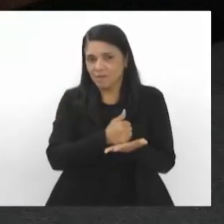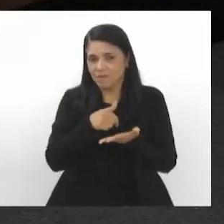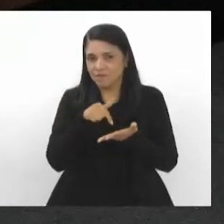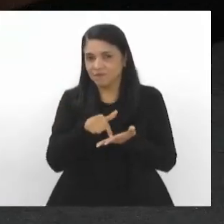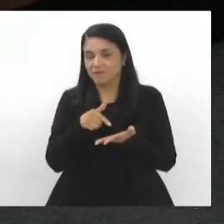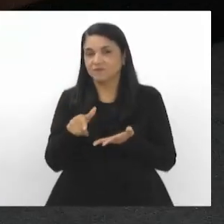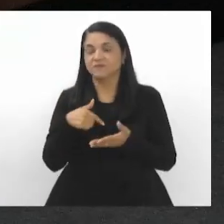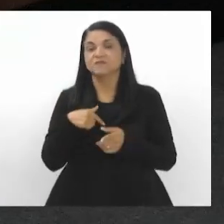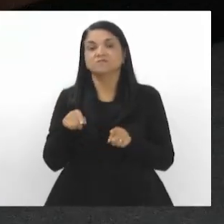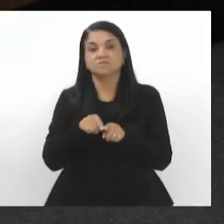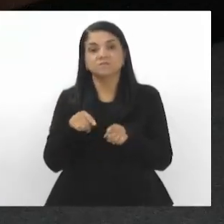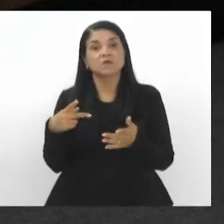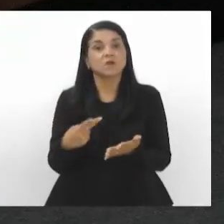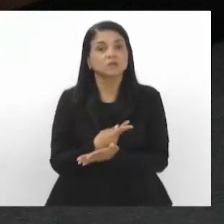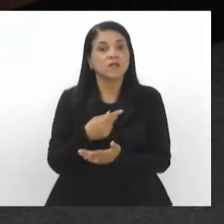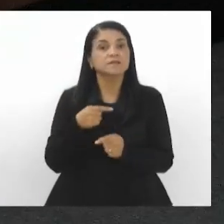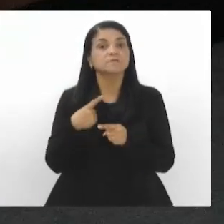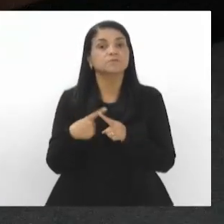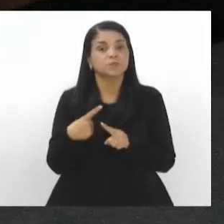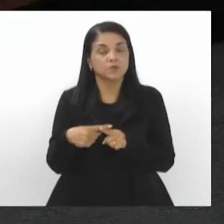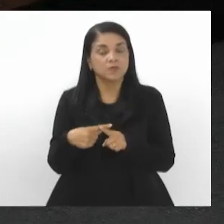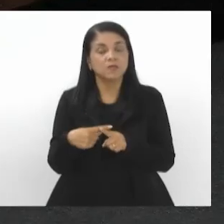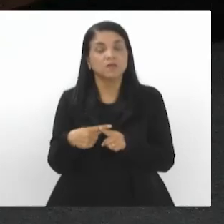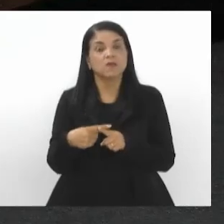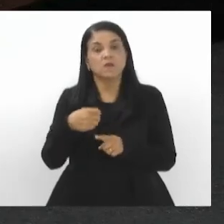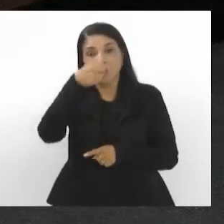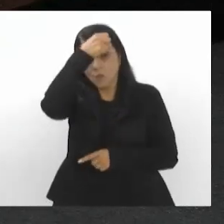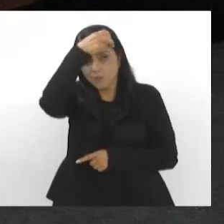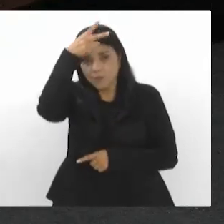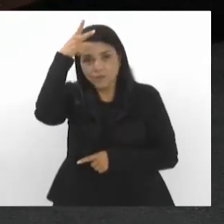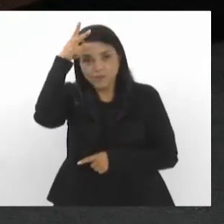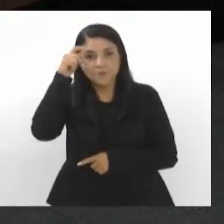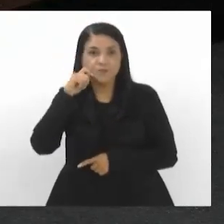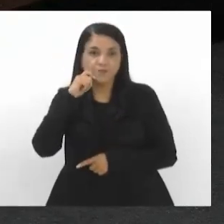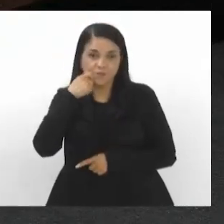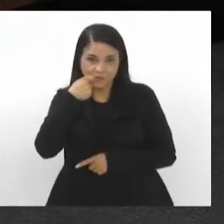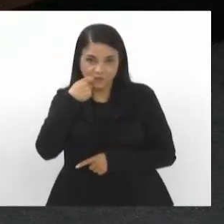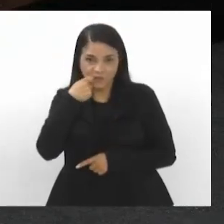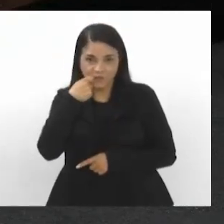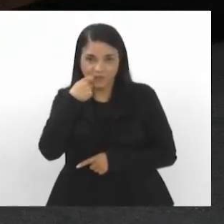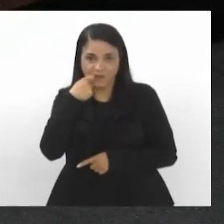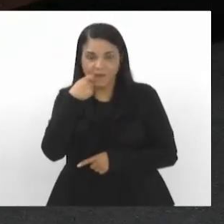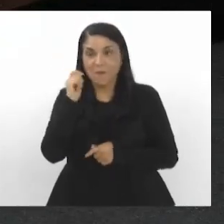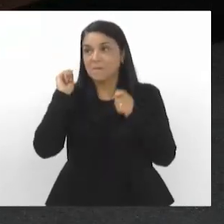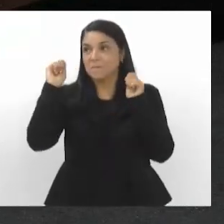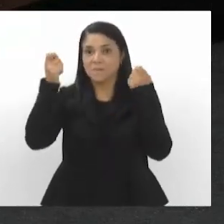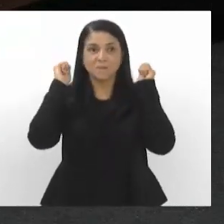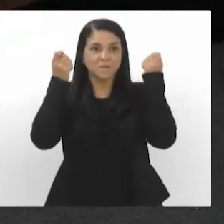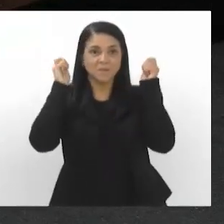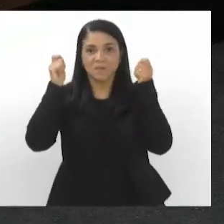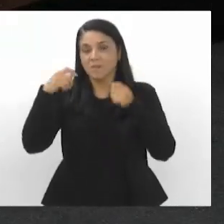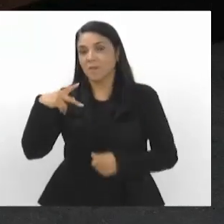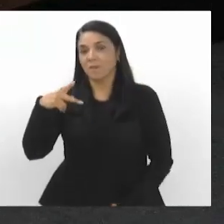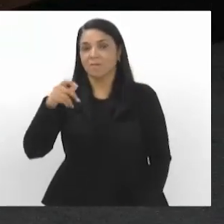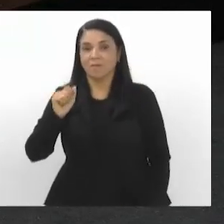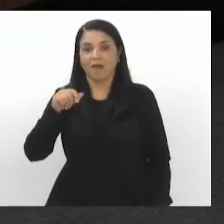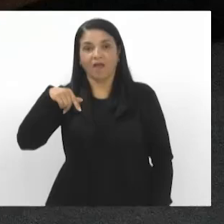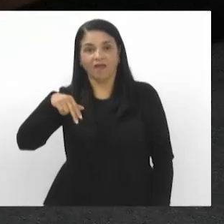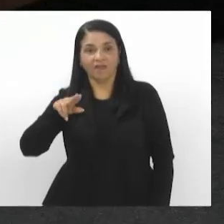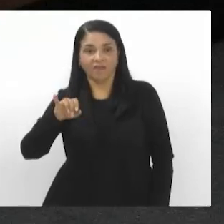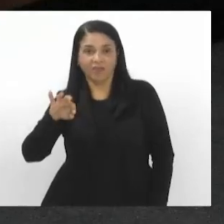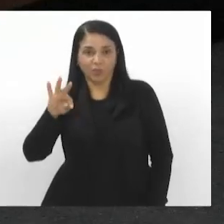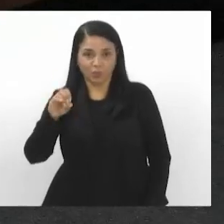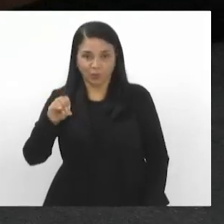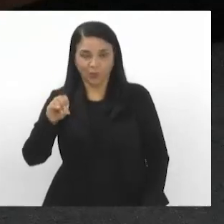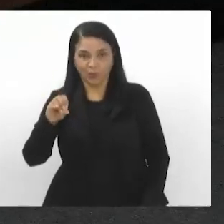a conivência e a conveniência do Paquito número 1 do Lula, que é o prefeito